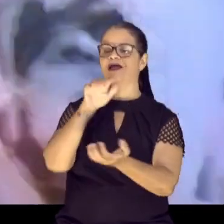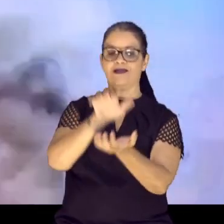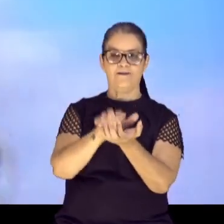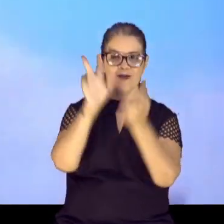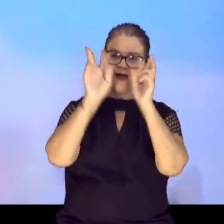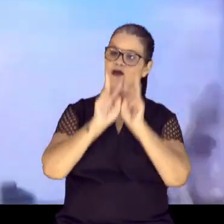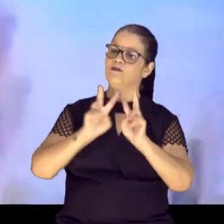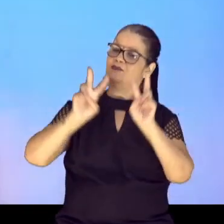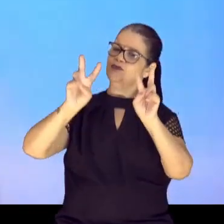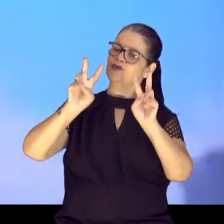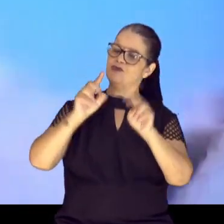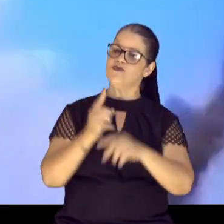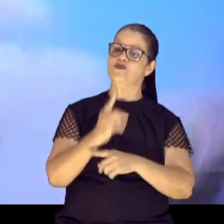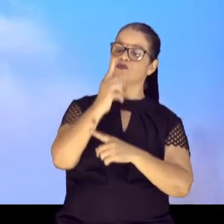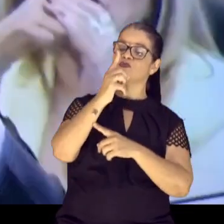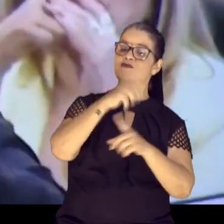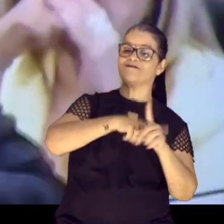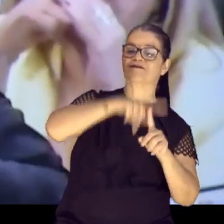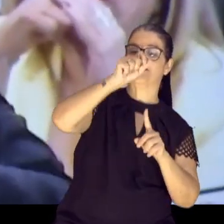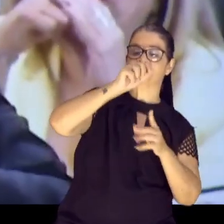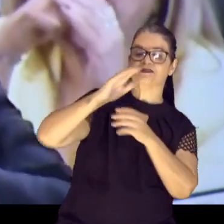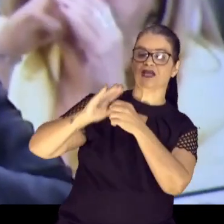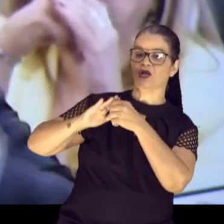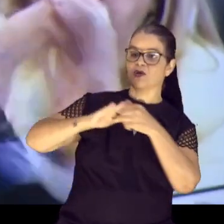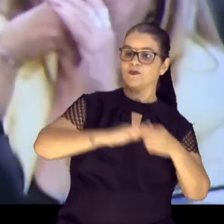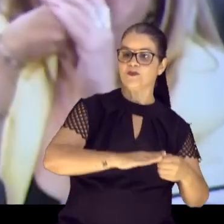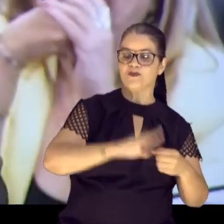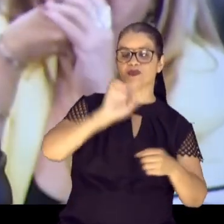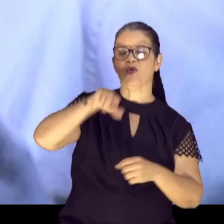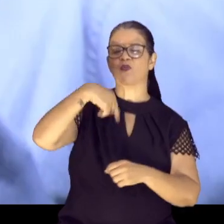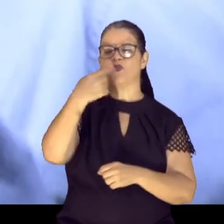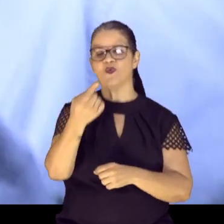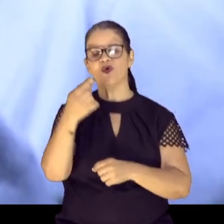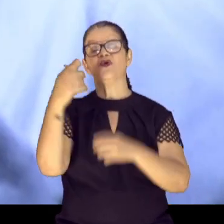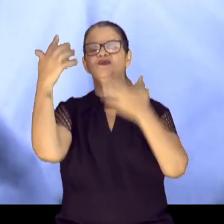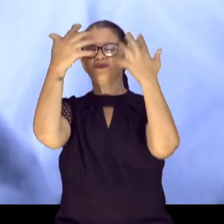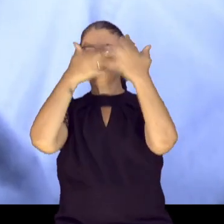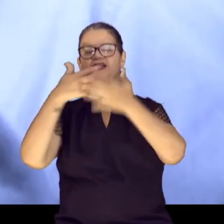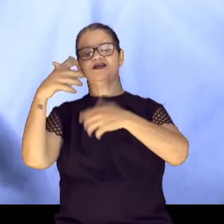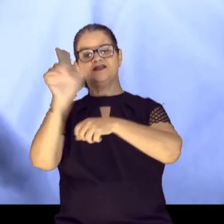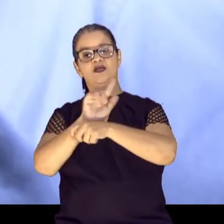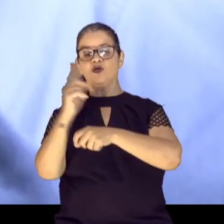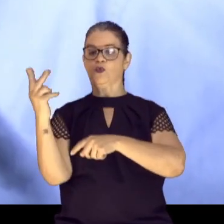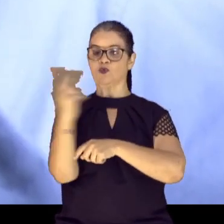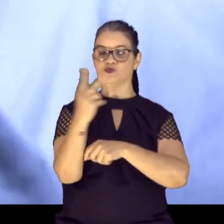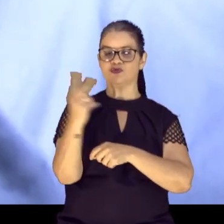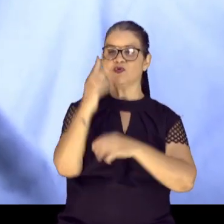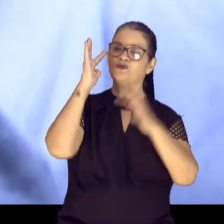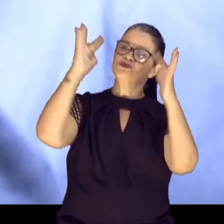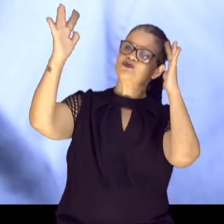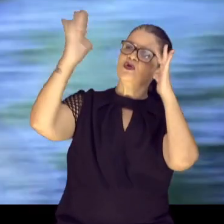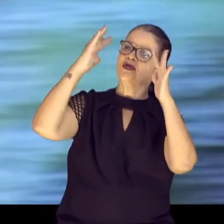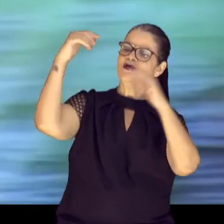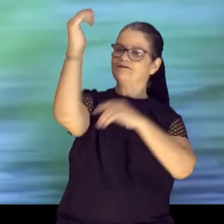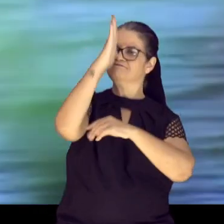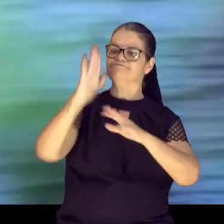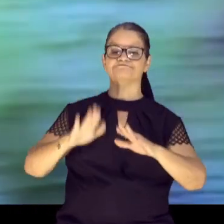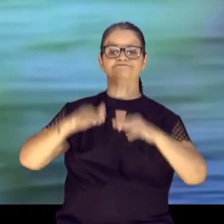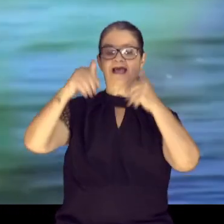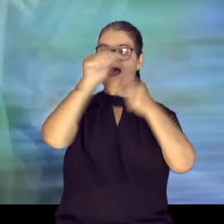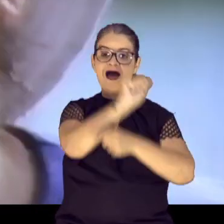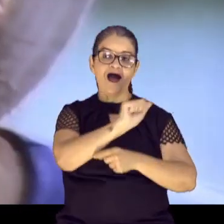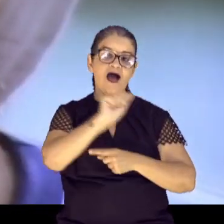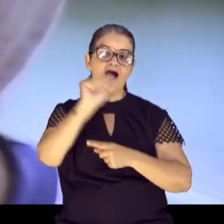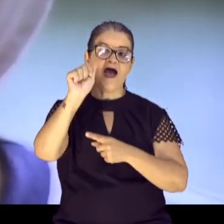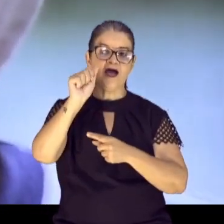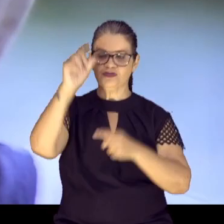Um vencendo a repressão, outro encantando a gestão e os dois sonhando o Brasil. Arraes